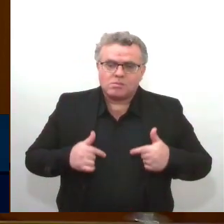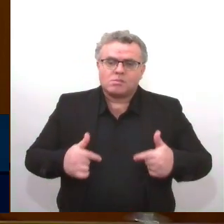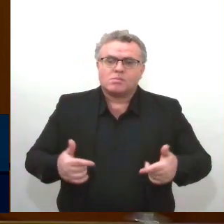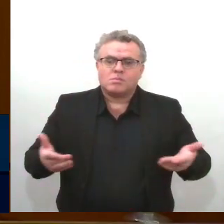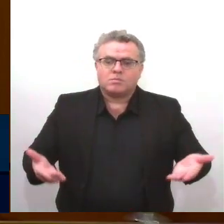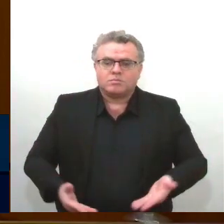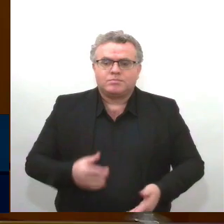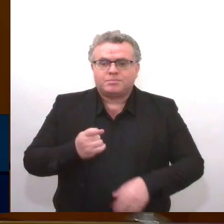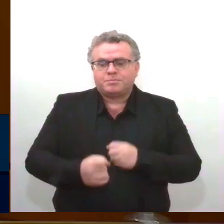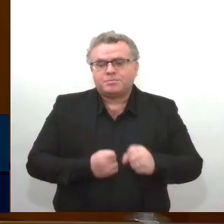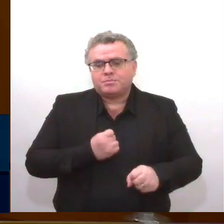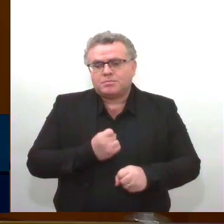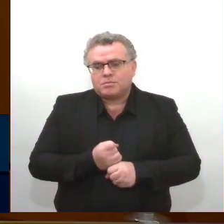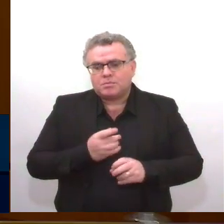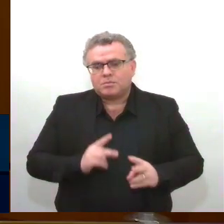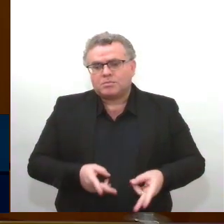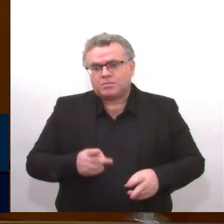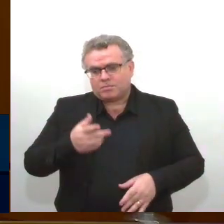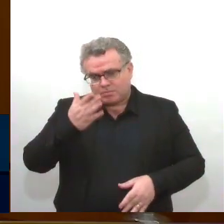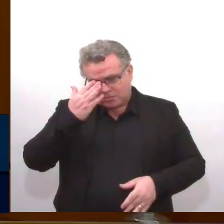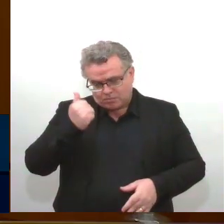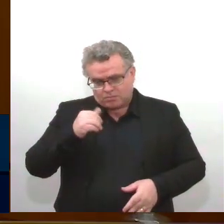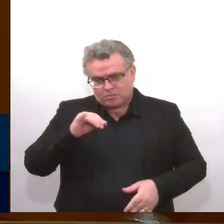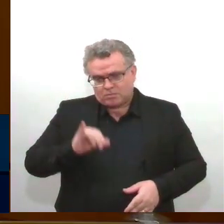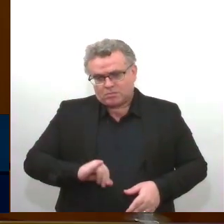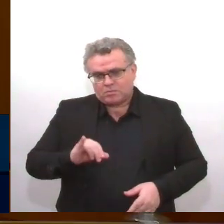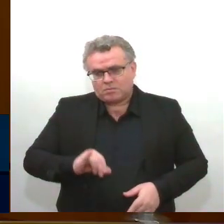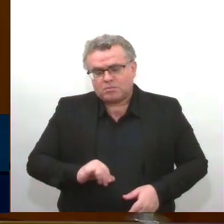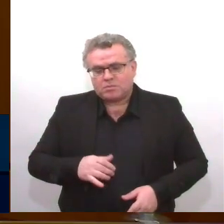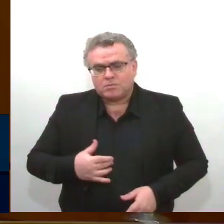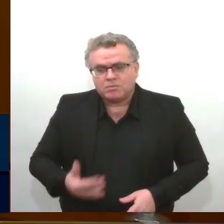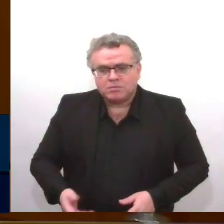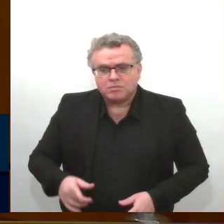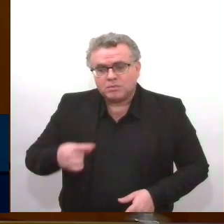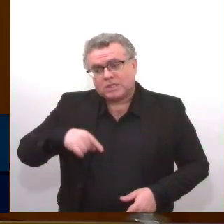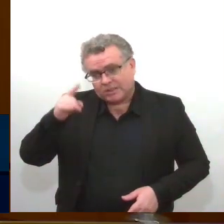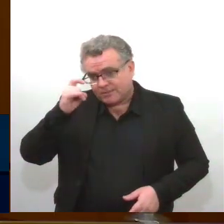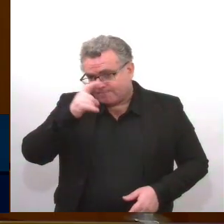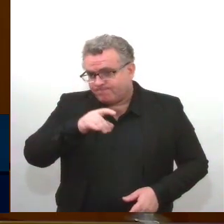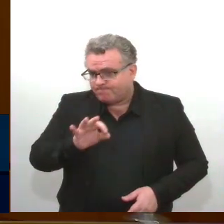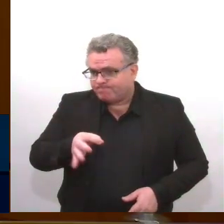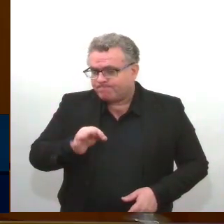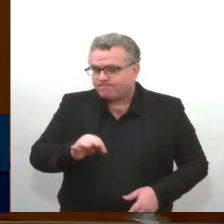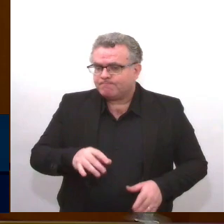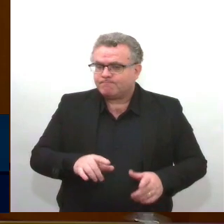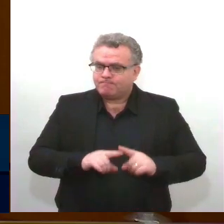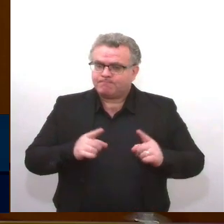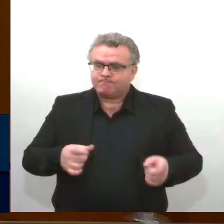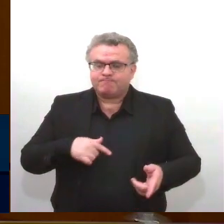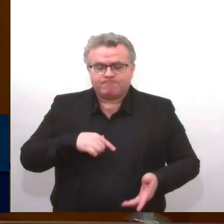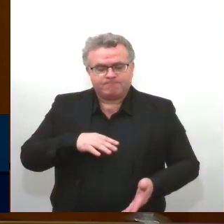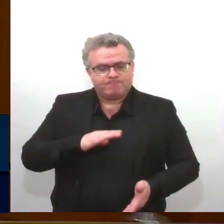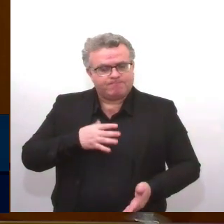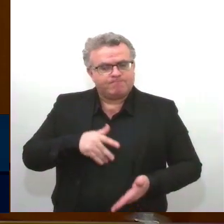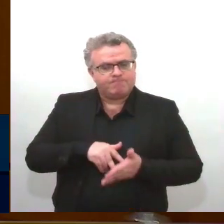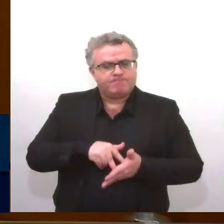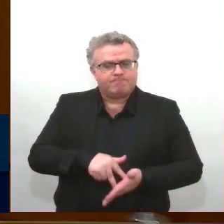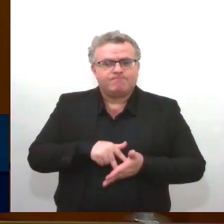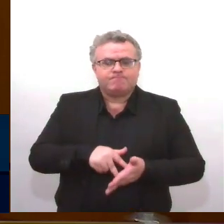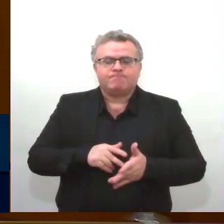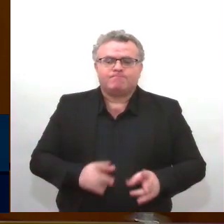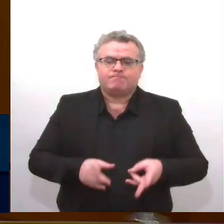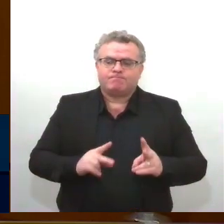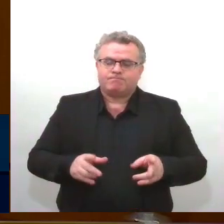difícil mas temos que manter a cabeça erguida e seguir em frente também queria aqui